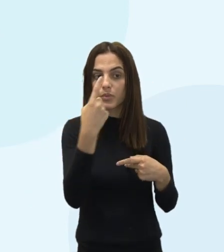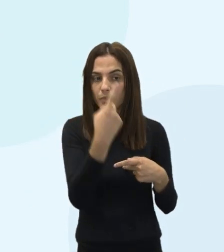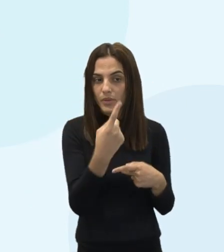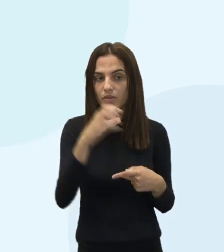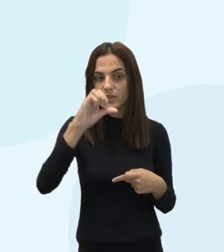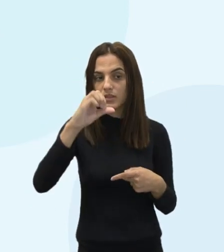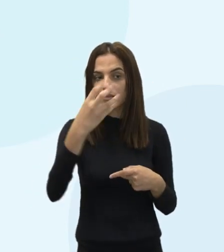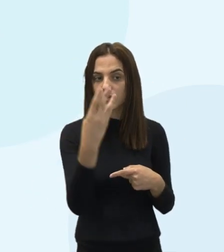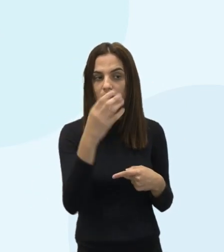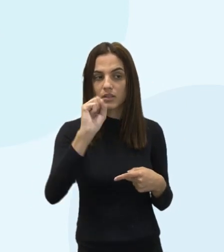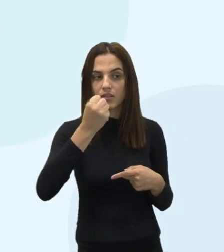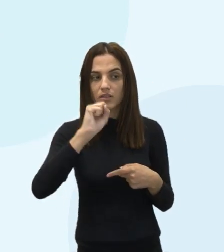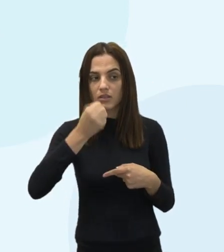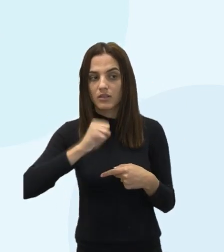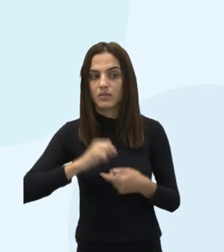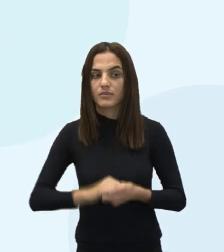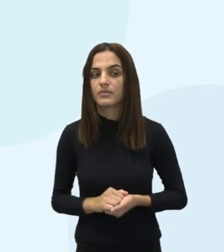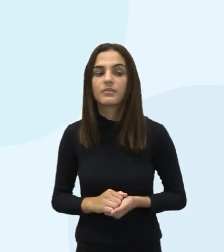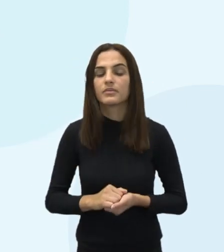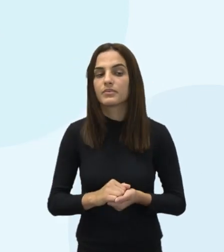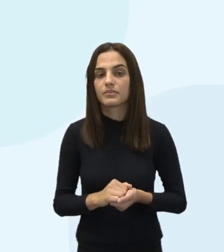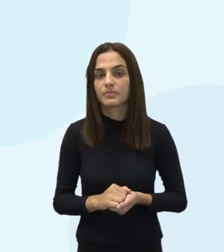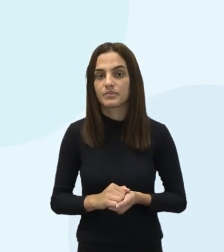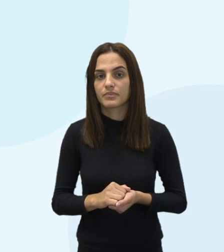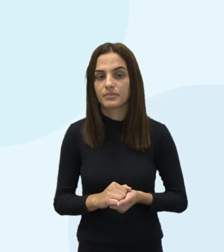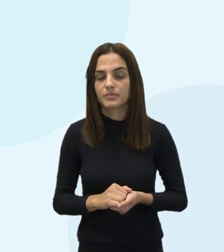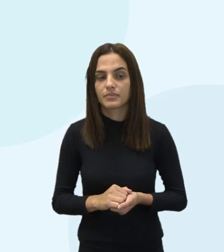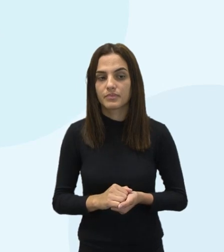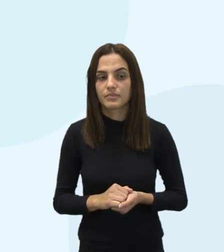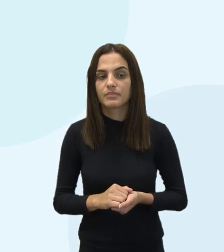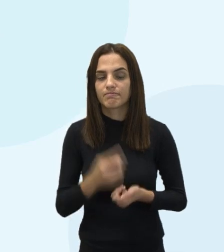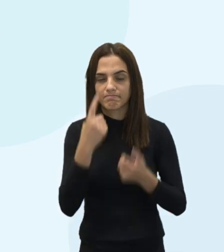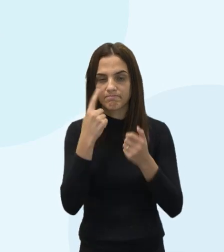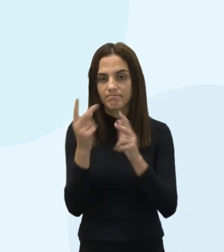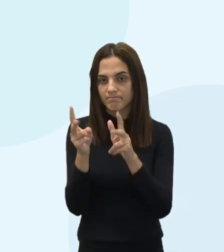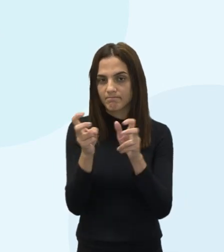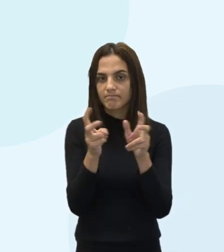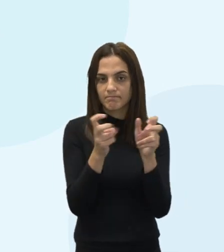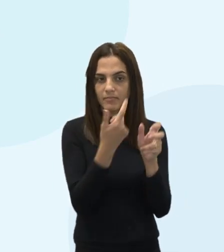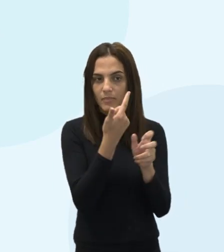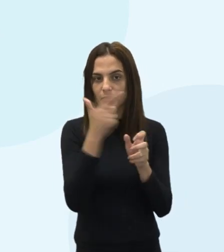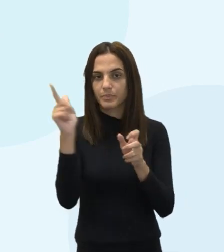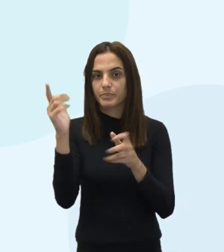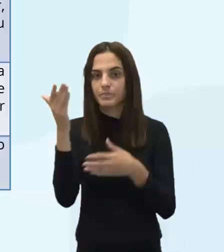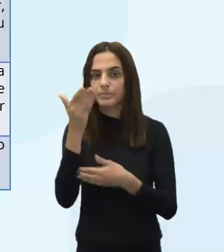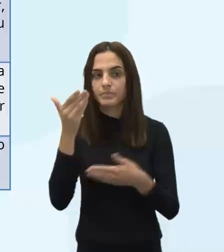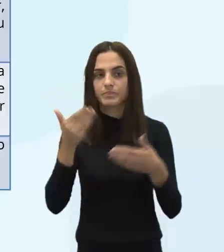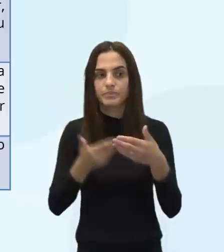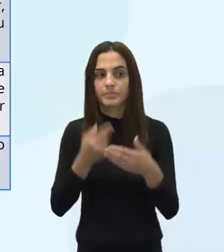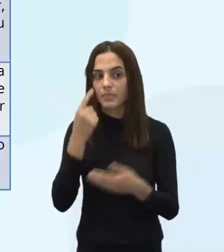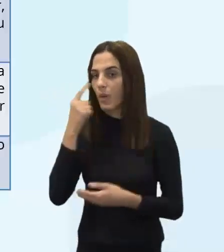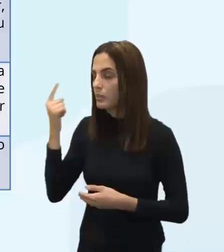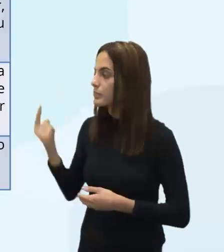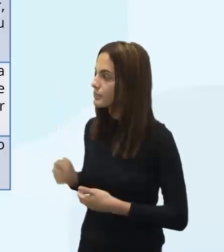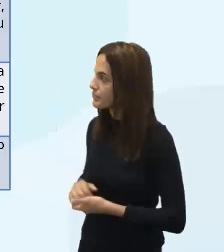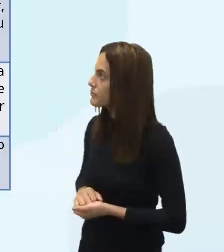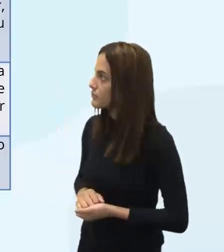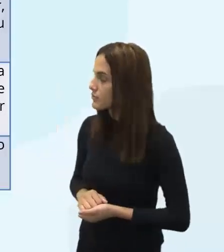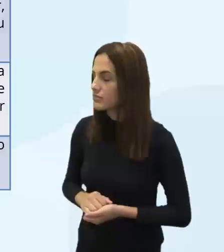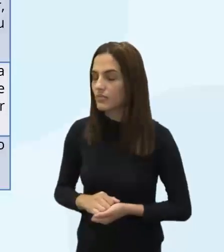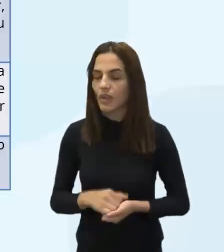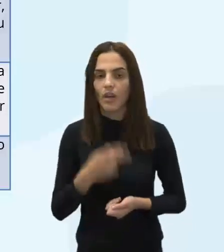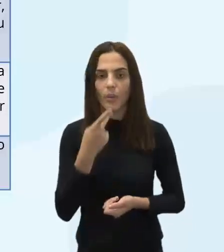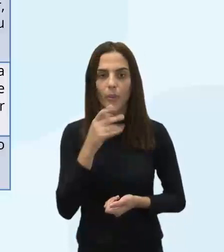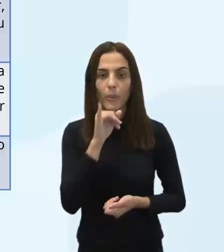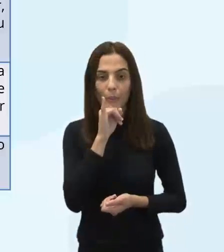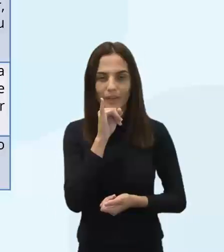artigos específicos da nossa Constituição Federal, como se pode perceber aí na próxima tela. Então, a gente cita, por exemplo,